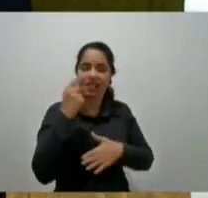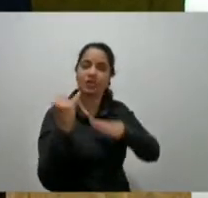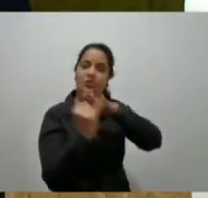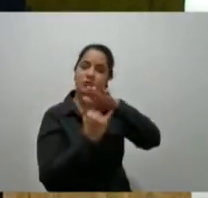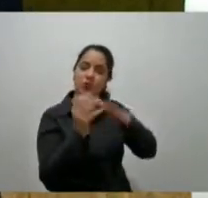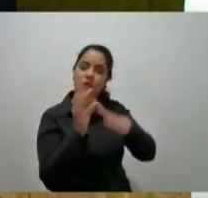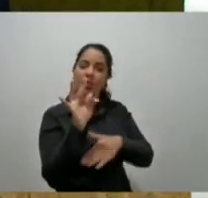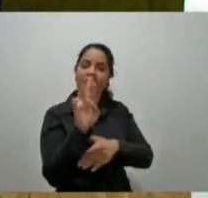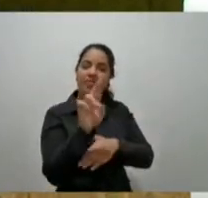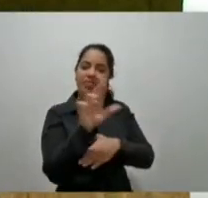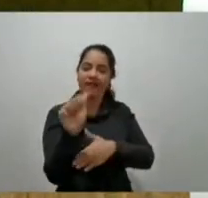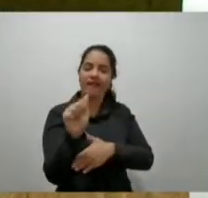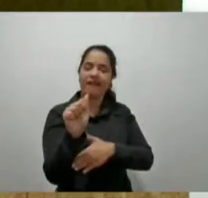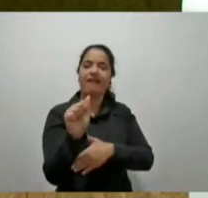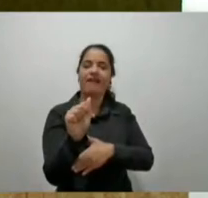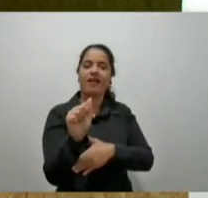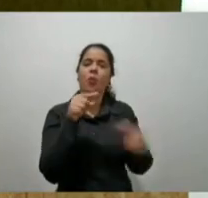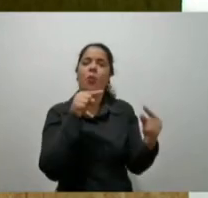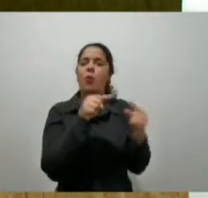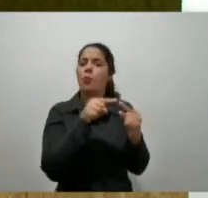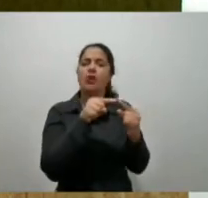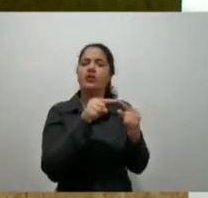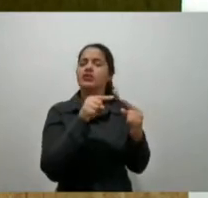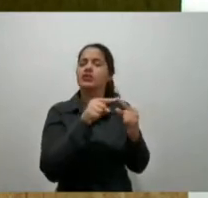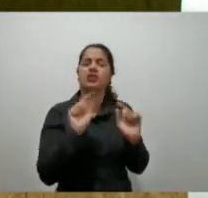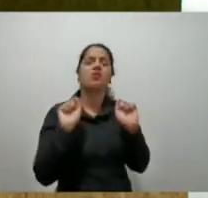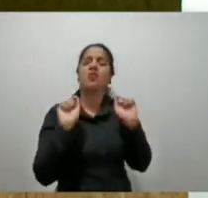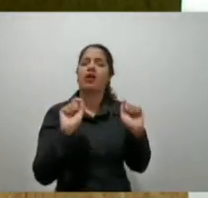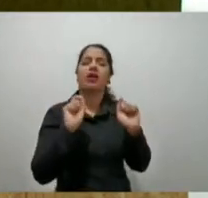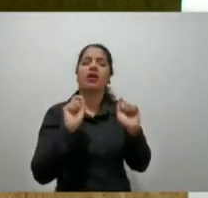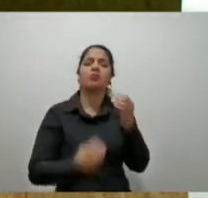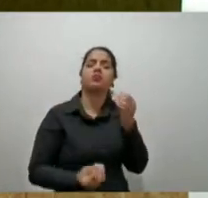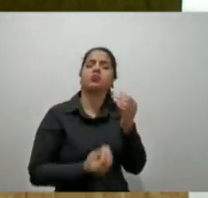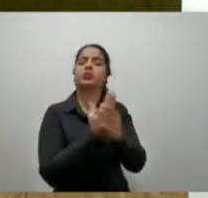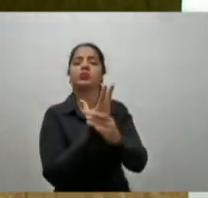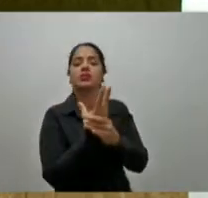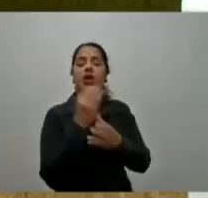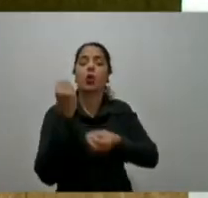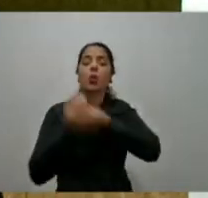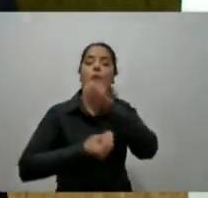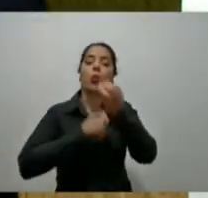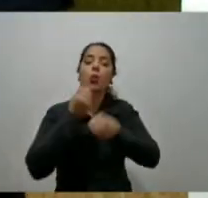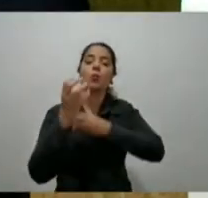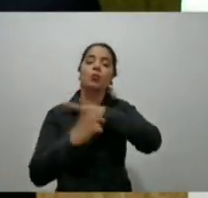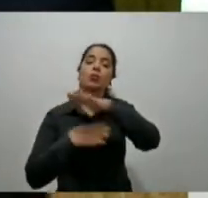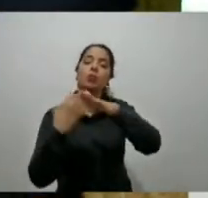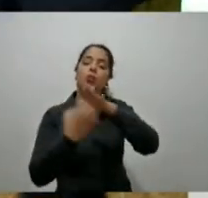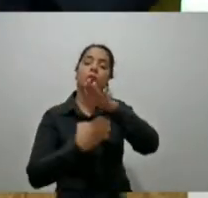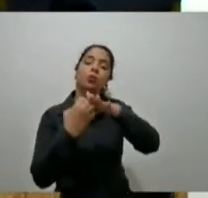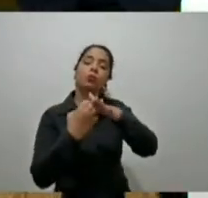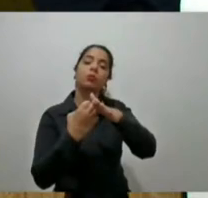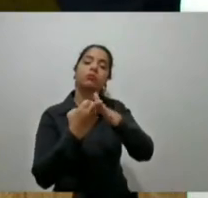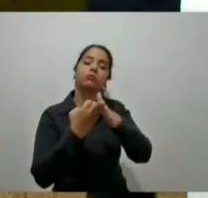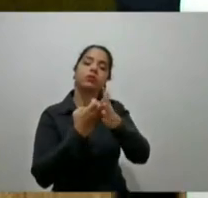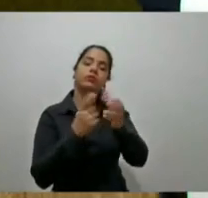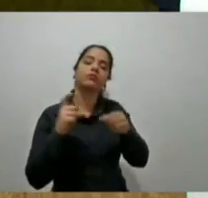vocês ao criar o Instituto e como que a comunidade empresarial ela se envolveu na criação desse Instituto? Bom dia de novo,